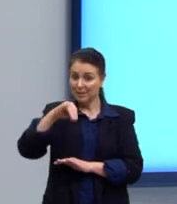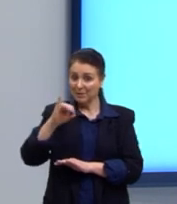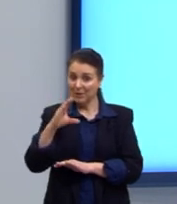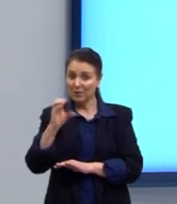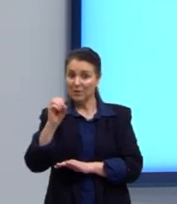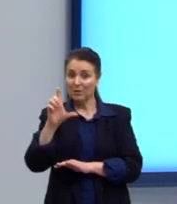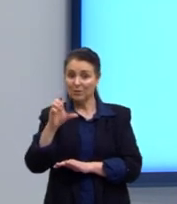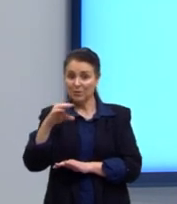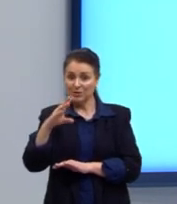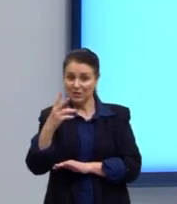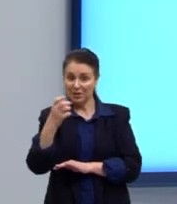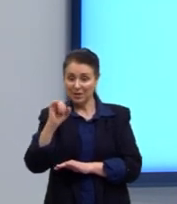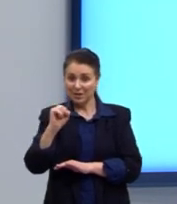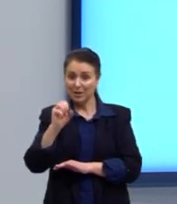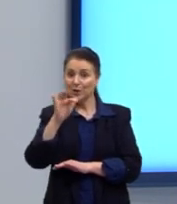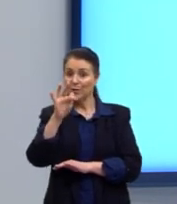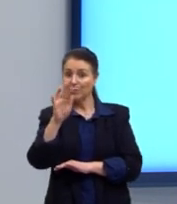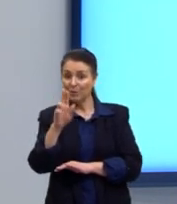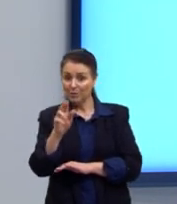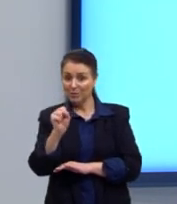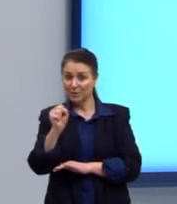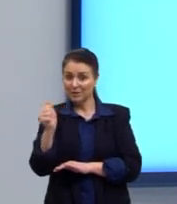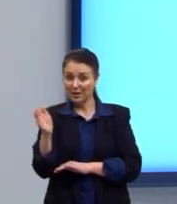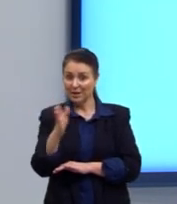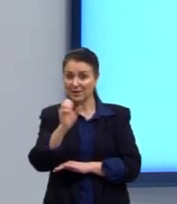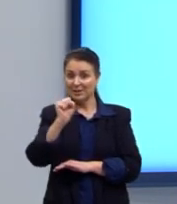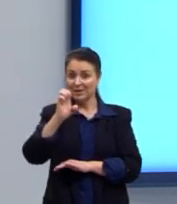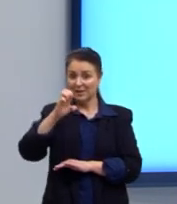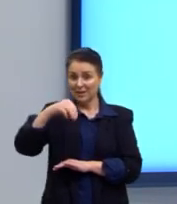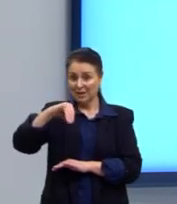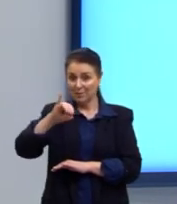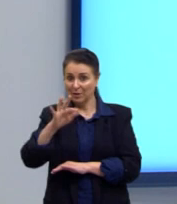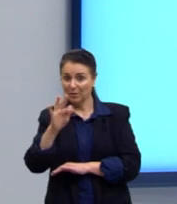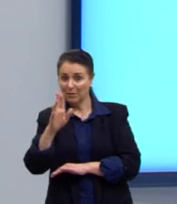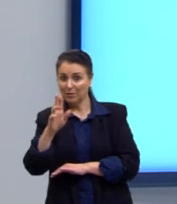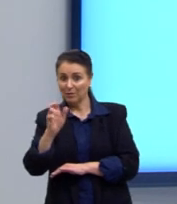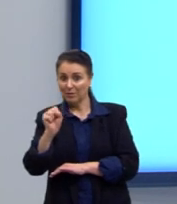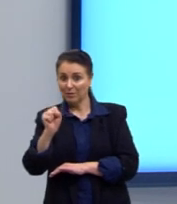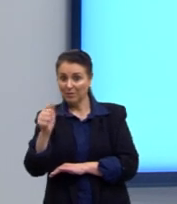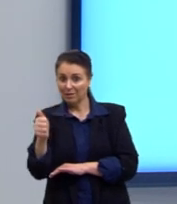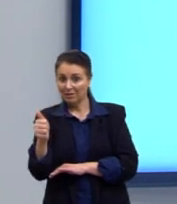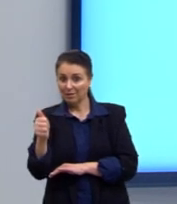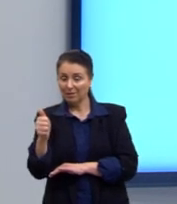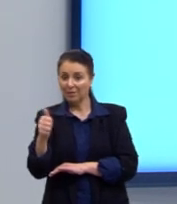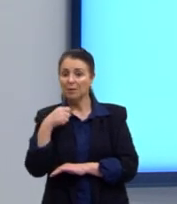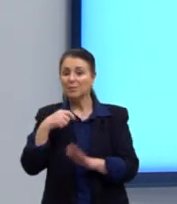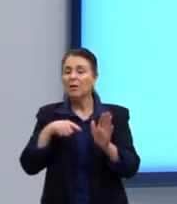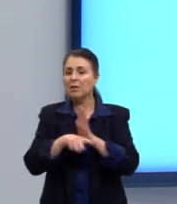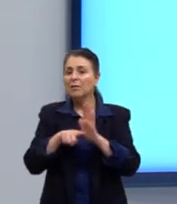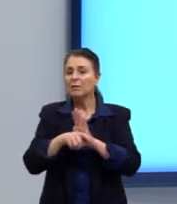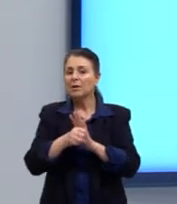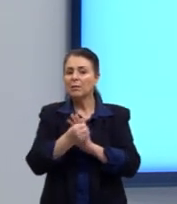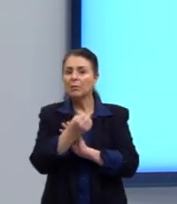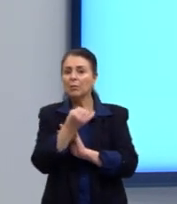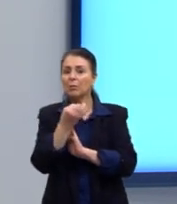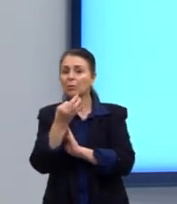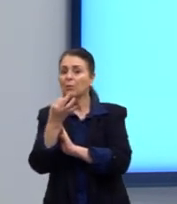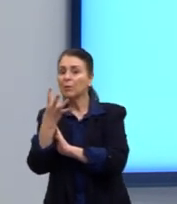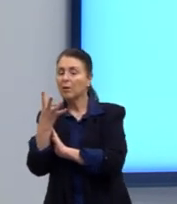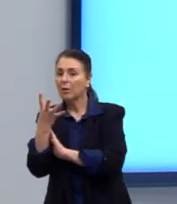fusa e a semifusa a questão solicitava responder quantas figuras